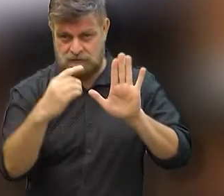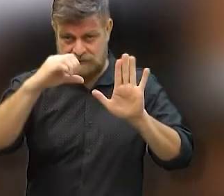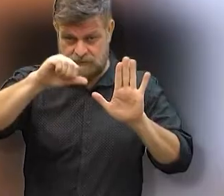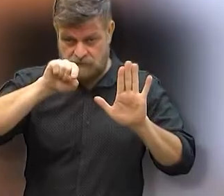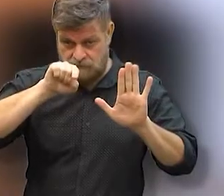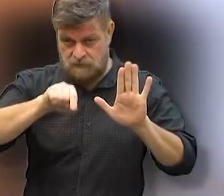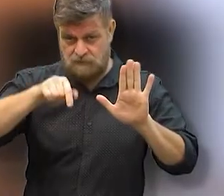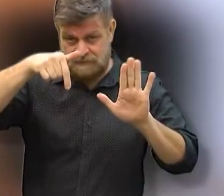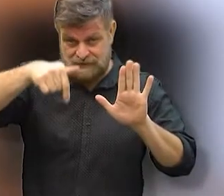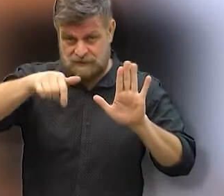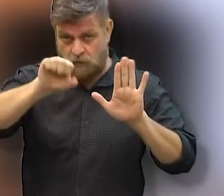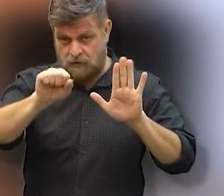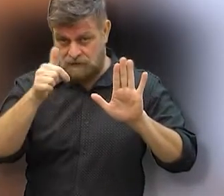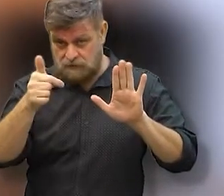número